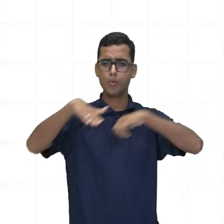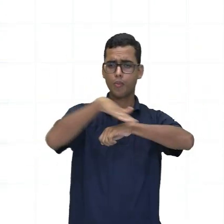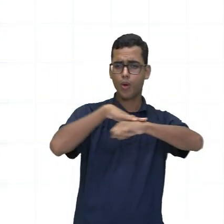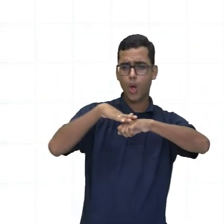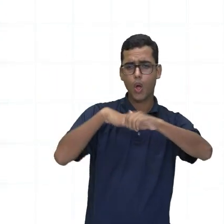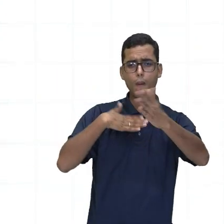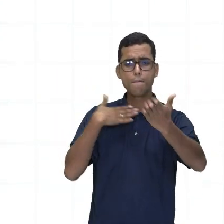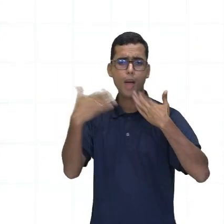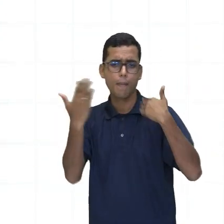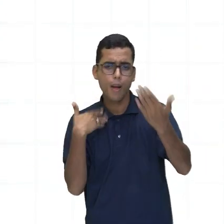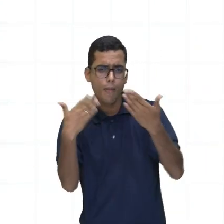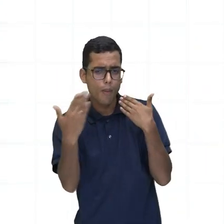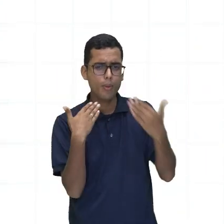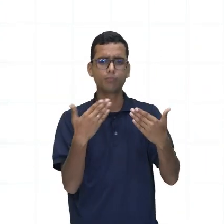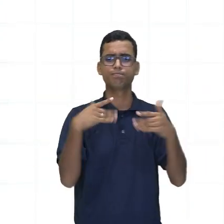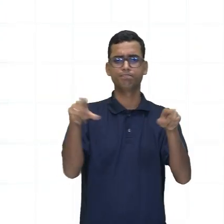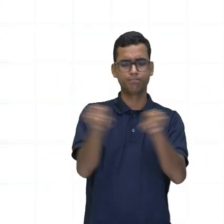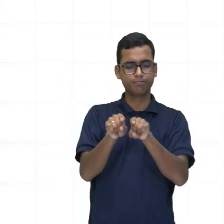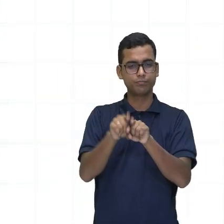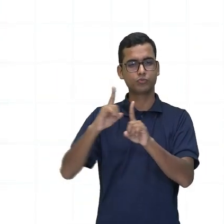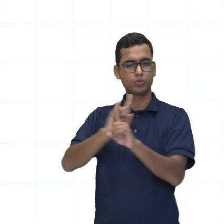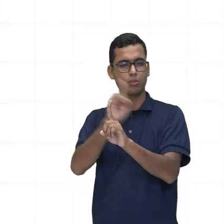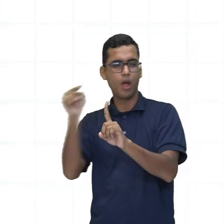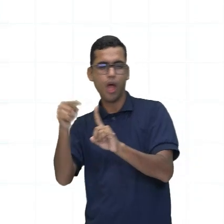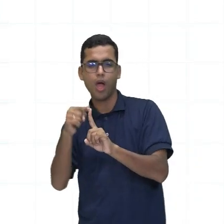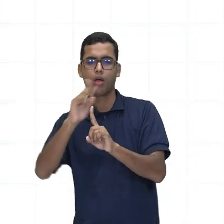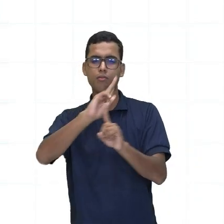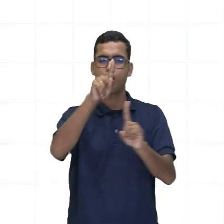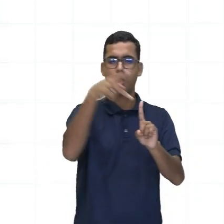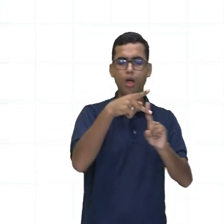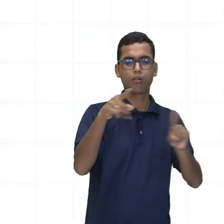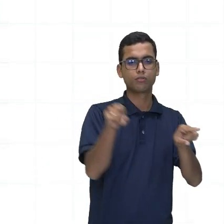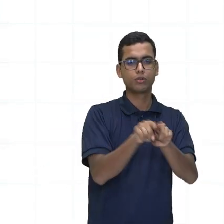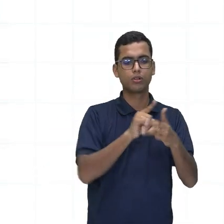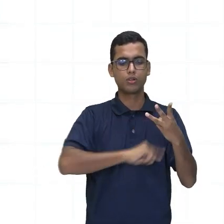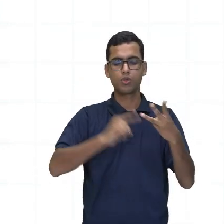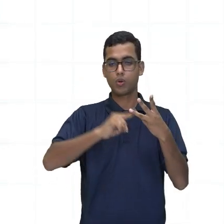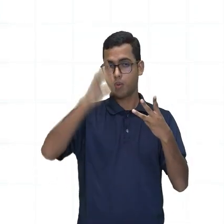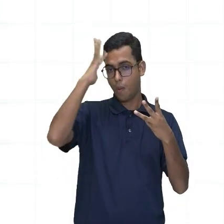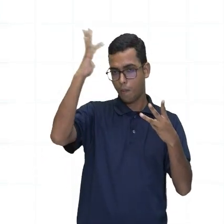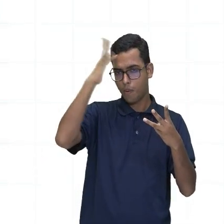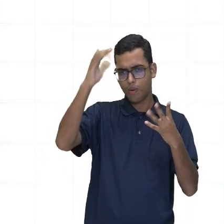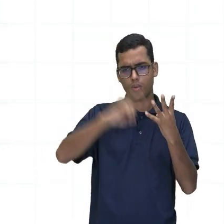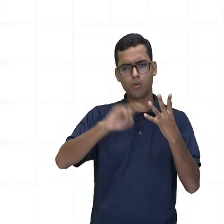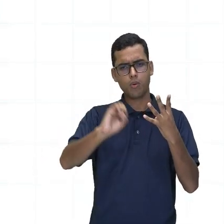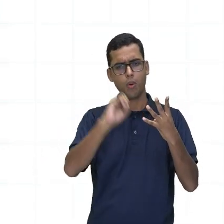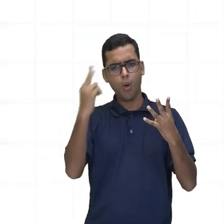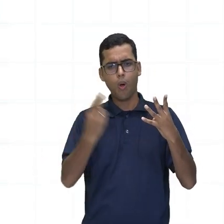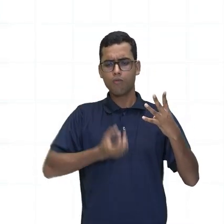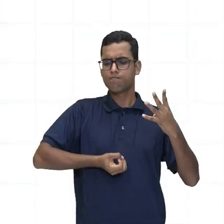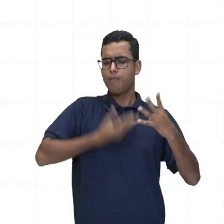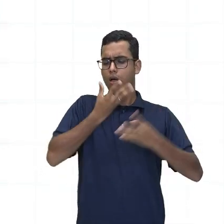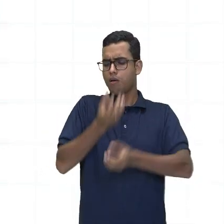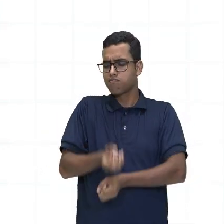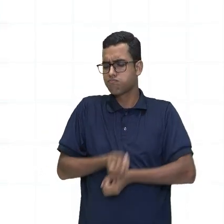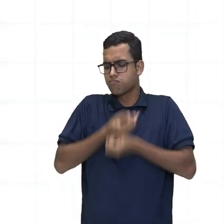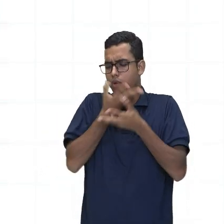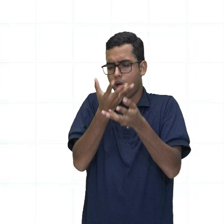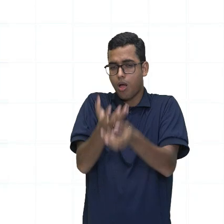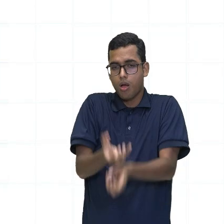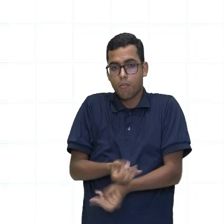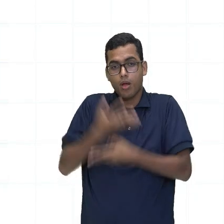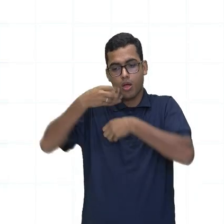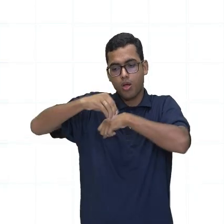sobre os objetivos, sobre os seus planos, seus sonhos, ou contando coisa do dia a dia. Mas tem a